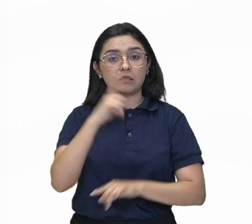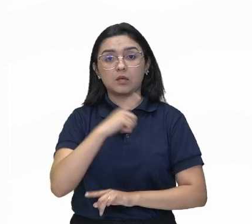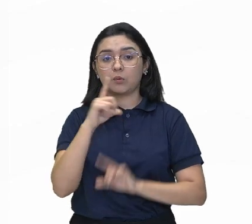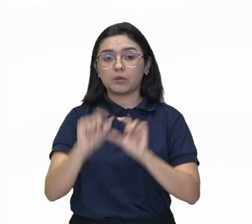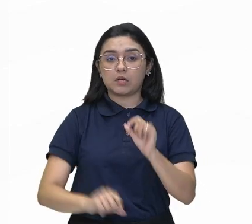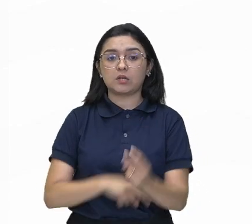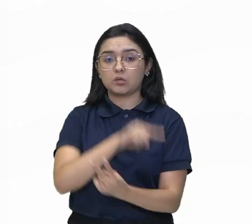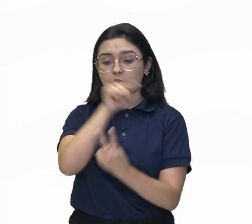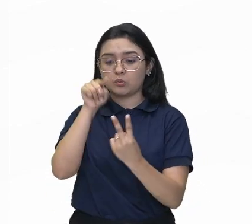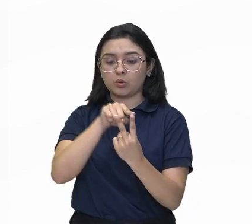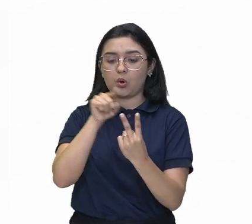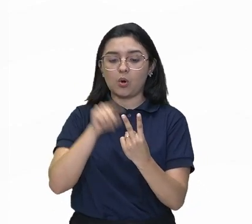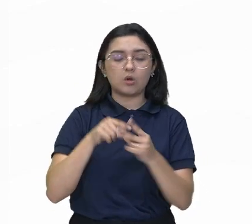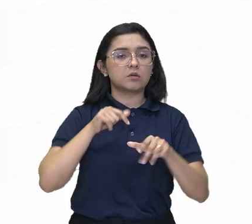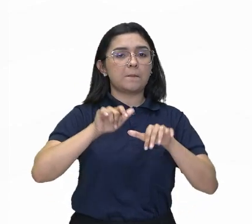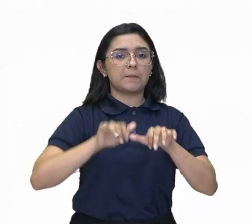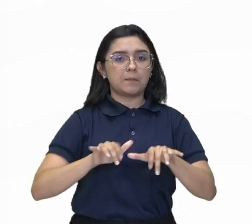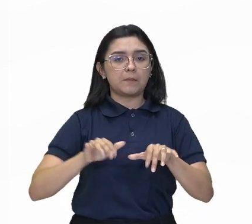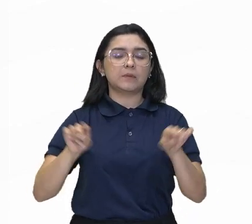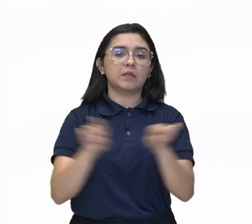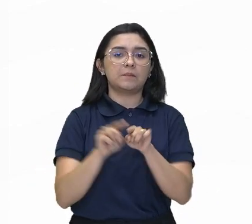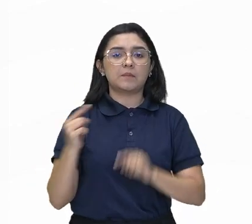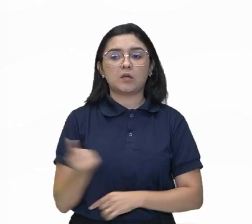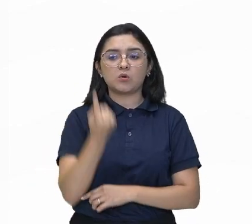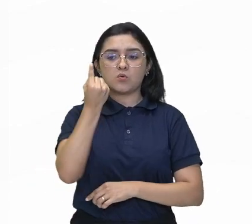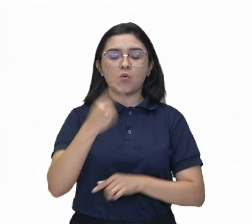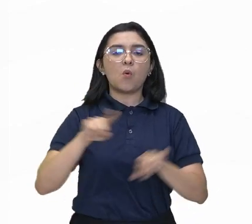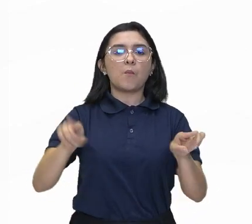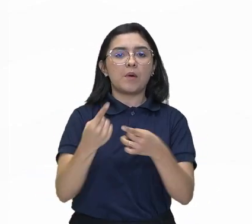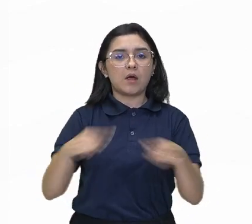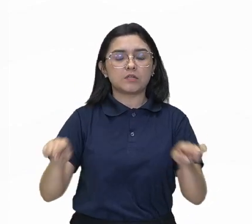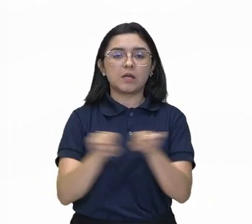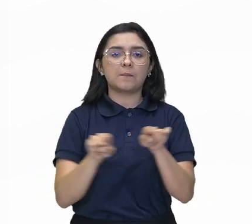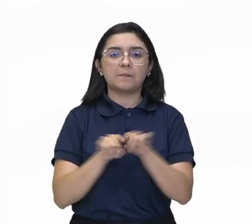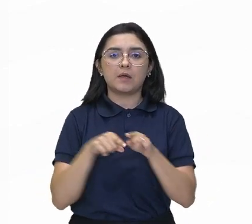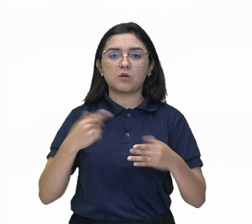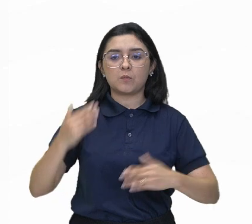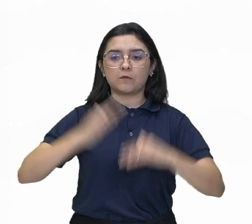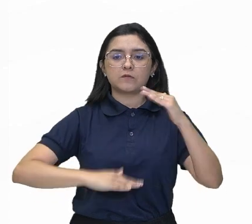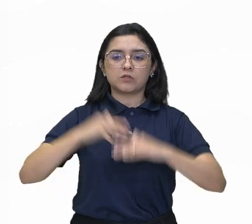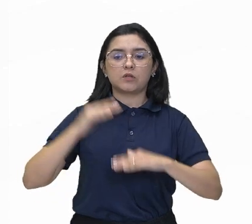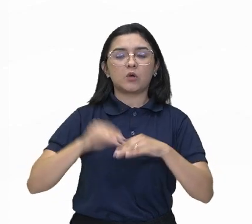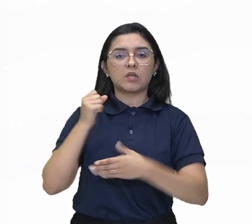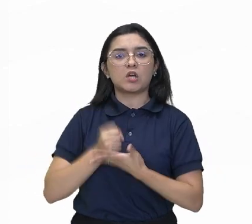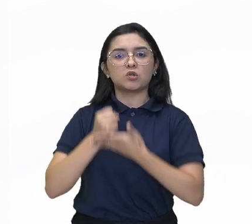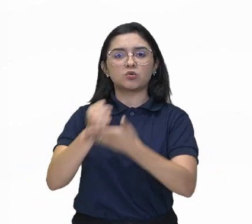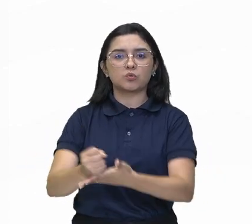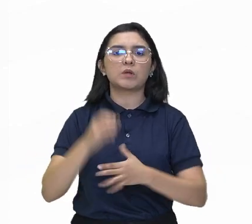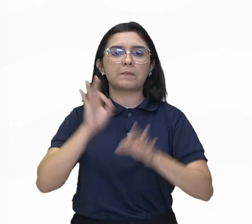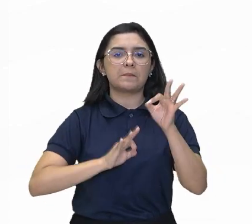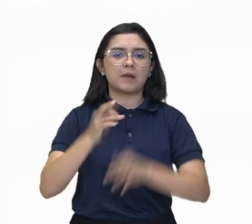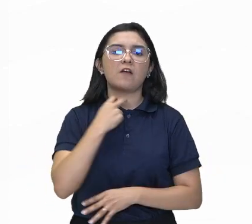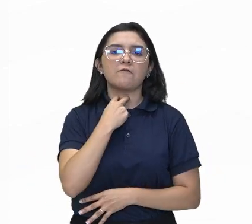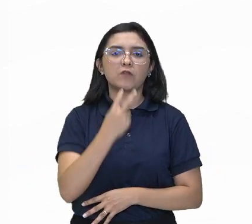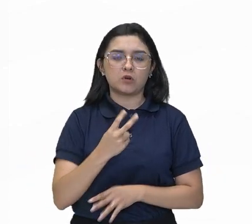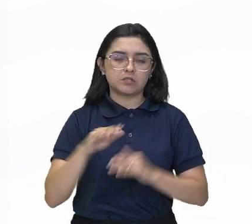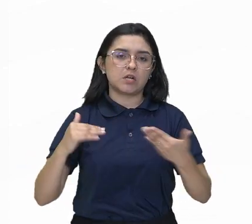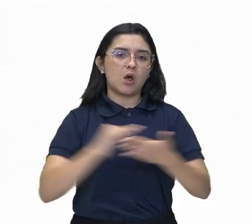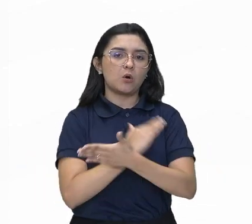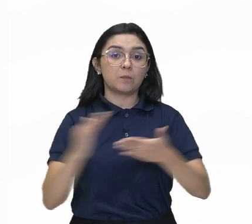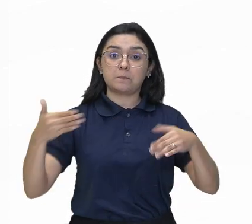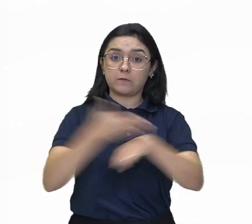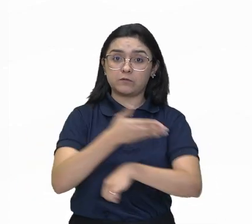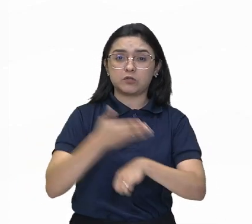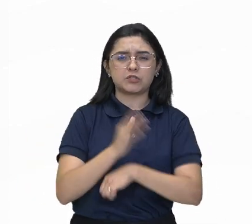2 pianistas, um maestro assistente e um preparador vocal. Alguns desses profissionais atuam